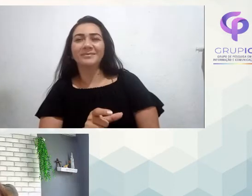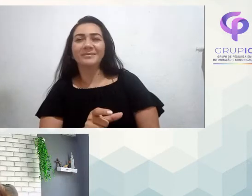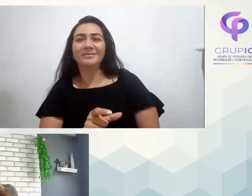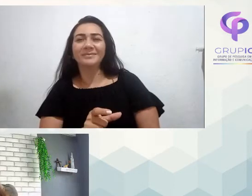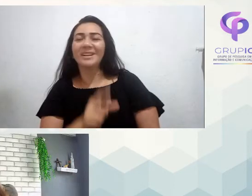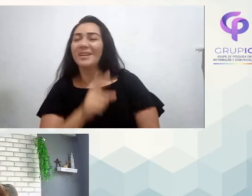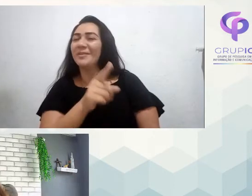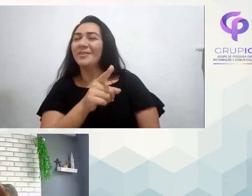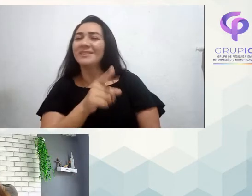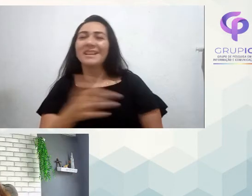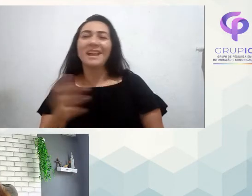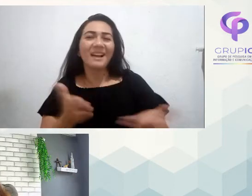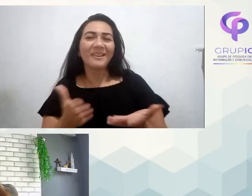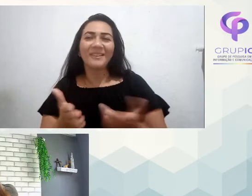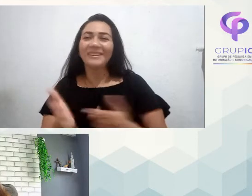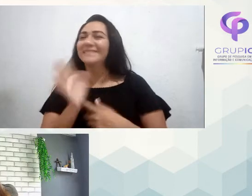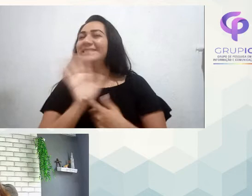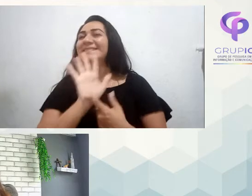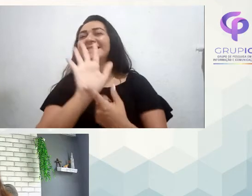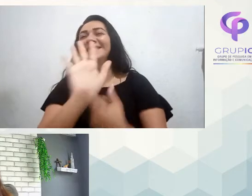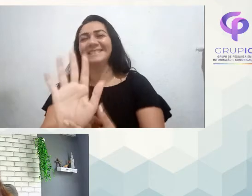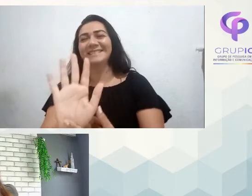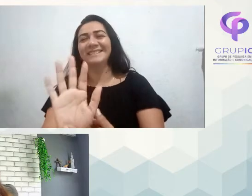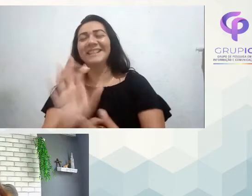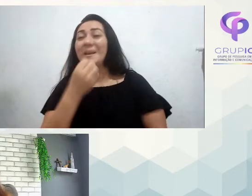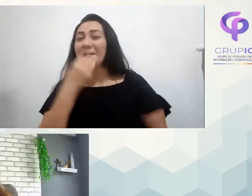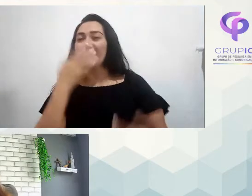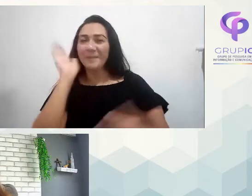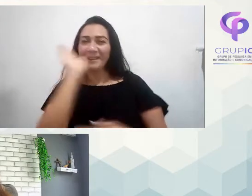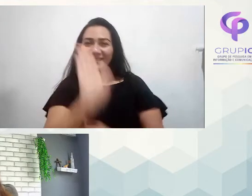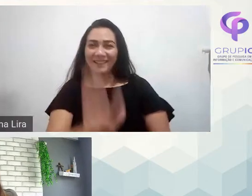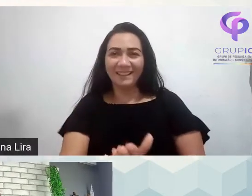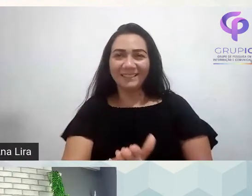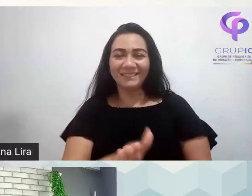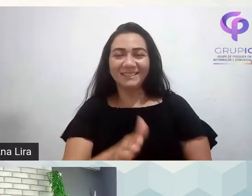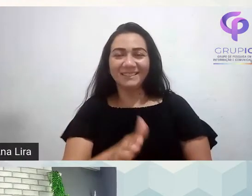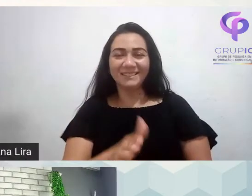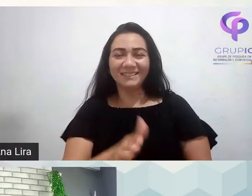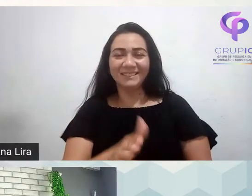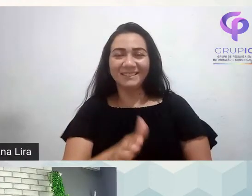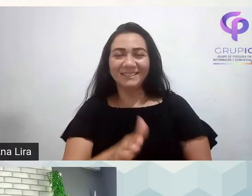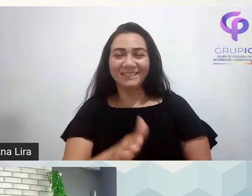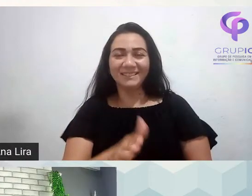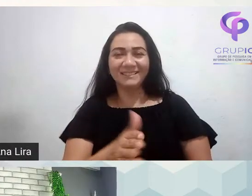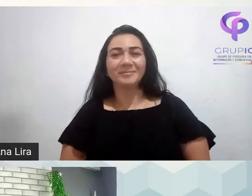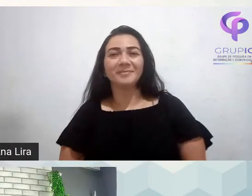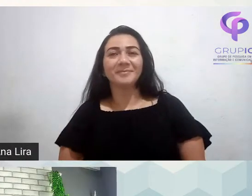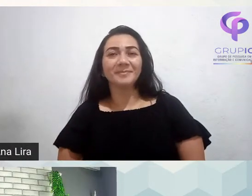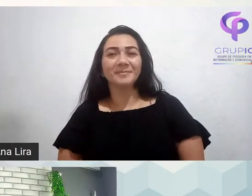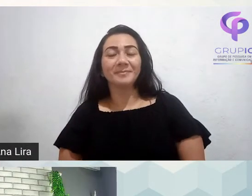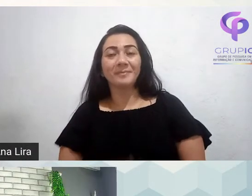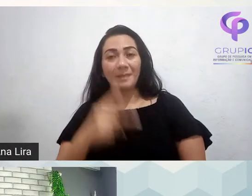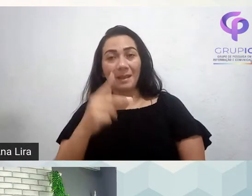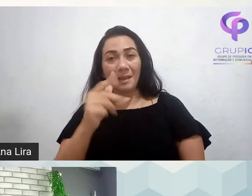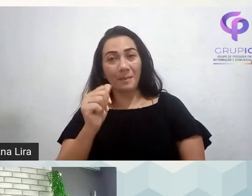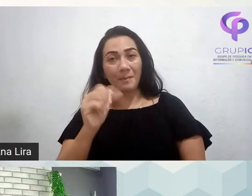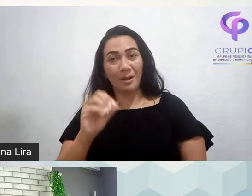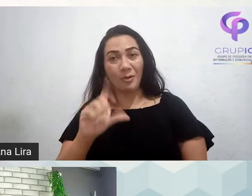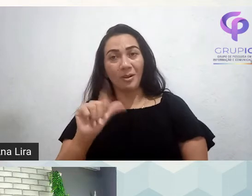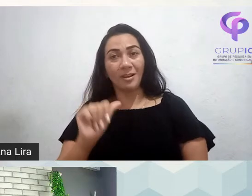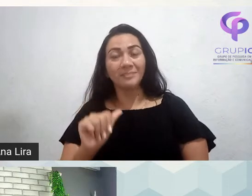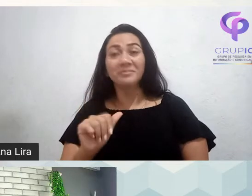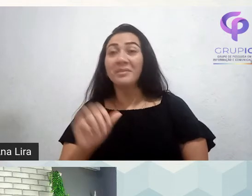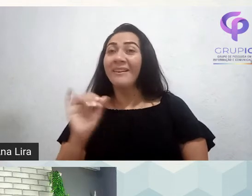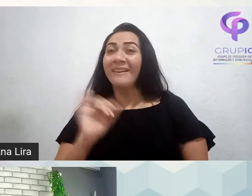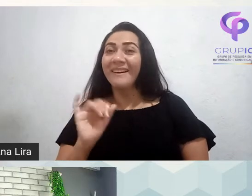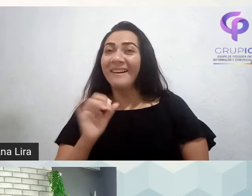muito bem. Boa tarde, Paola, a palavra é sua. Boa tarde, professora Guilhermina. Primeiro, muito prazer, né?